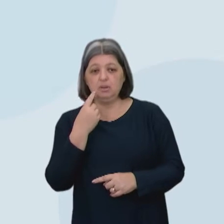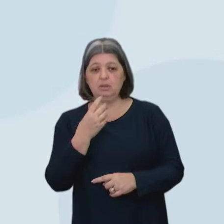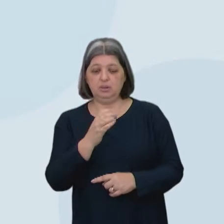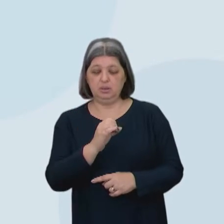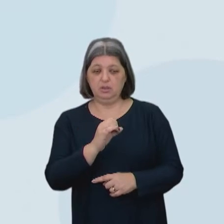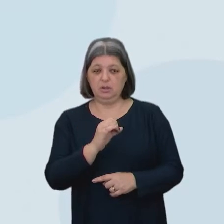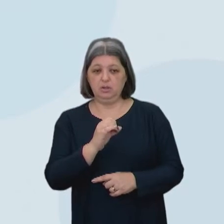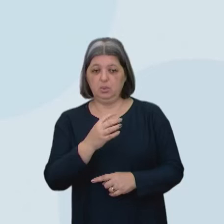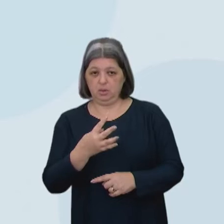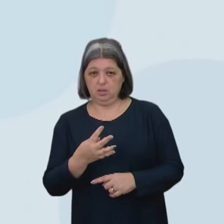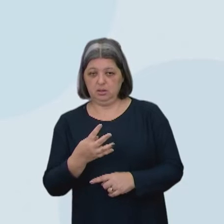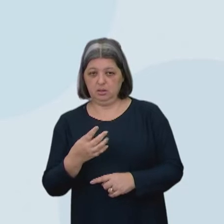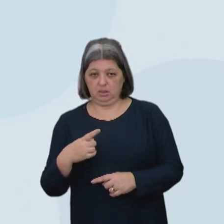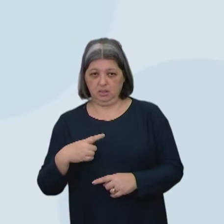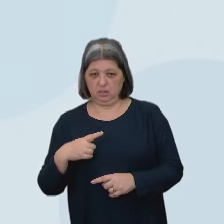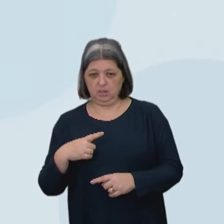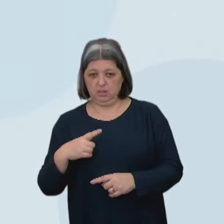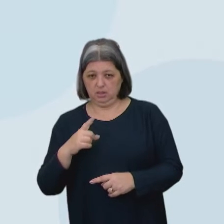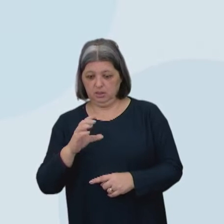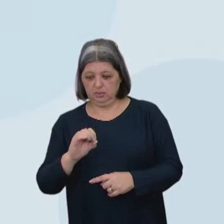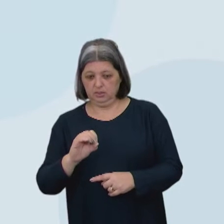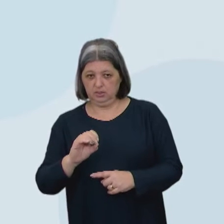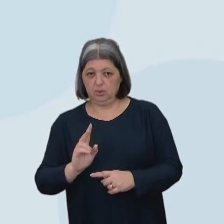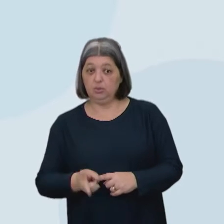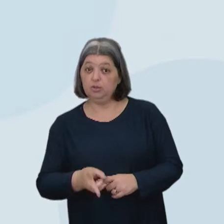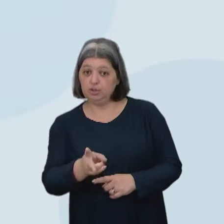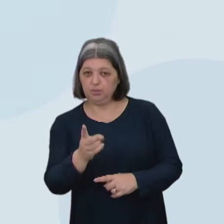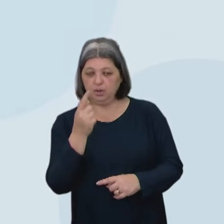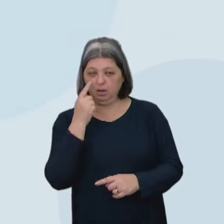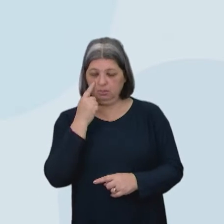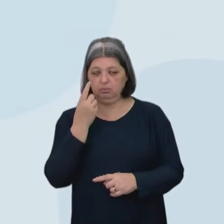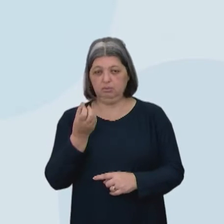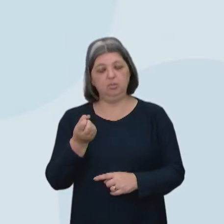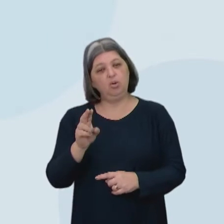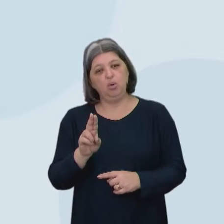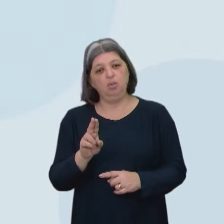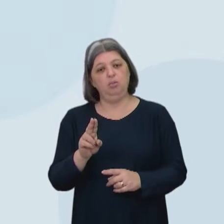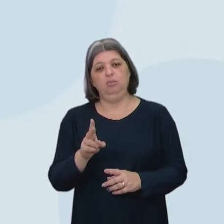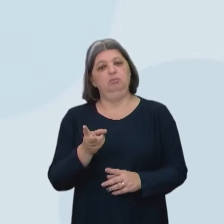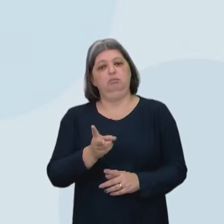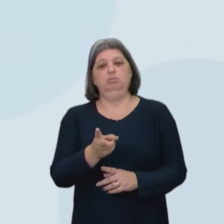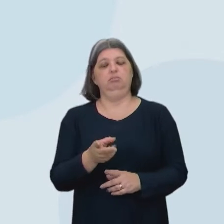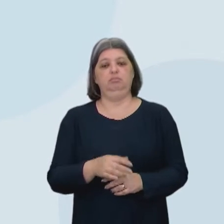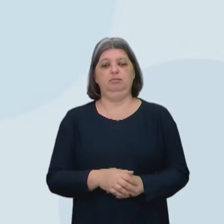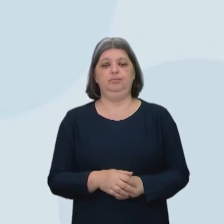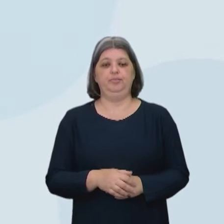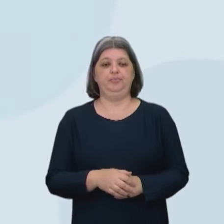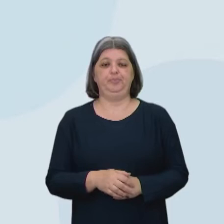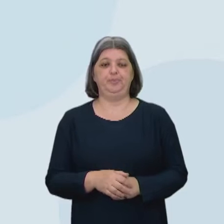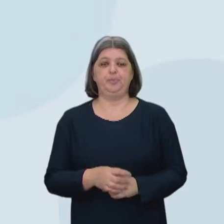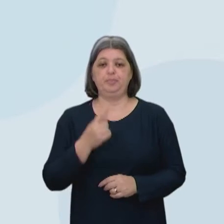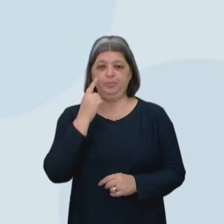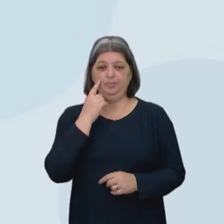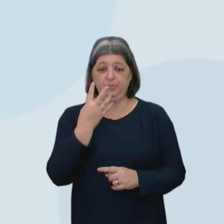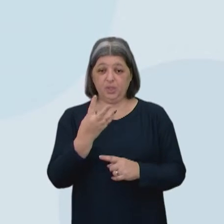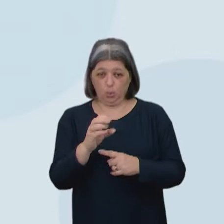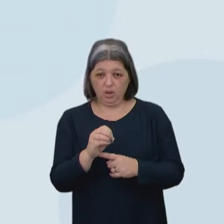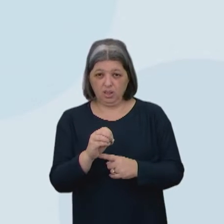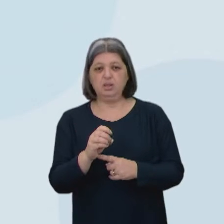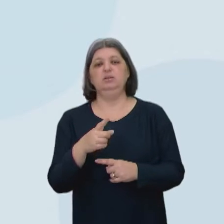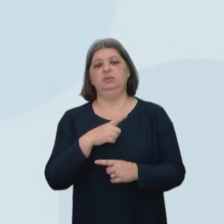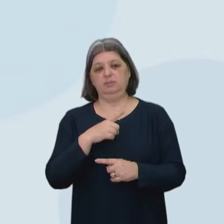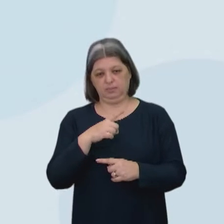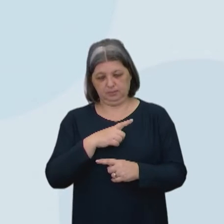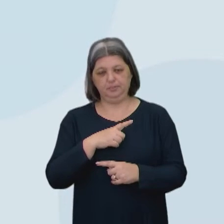bom? Já tem vírgula? Coloca um 0. Vou continuar essa conta ou até repetir ou até 0. 40, 40 tem 5